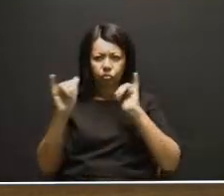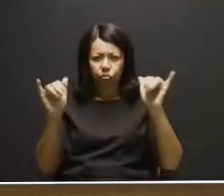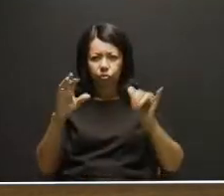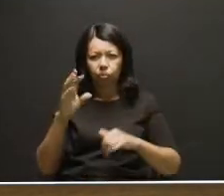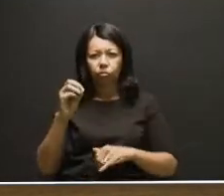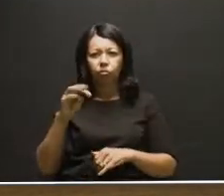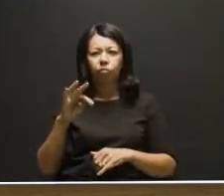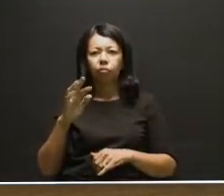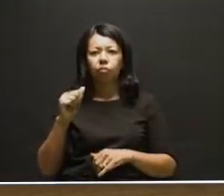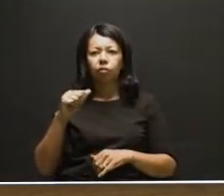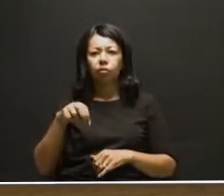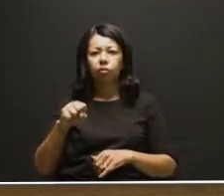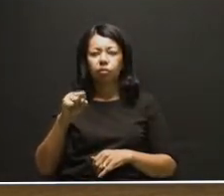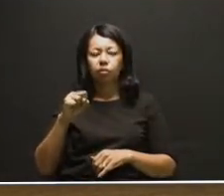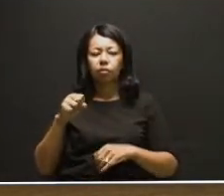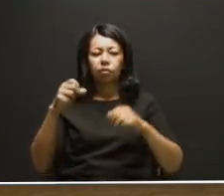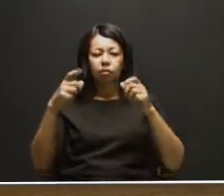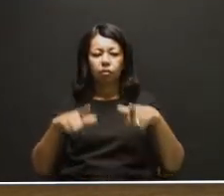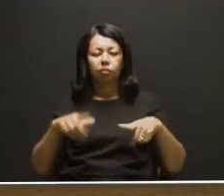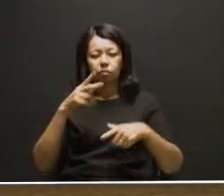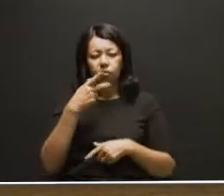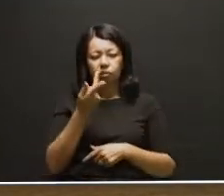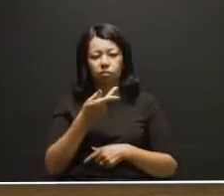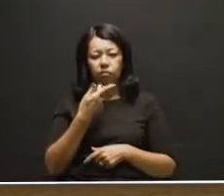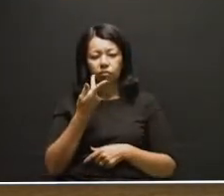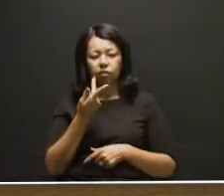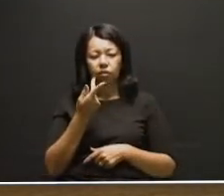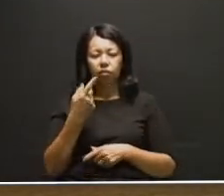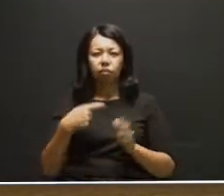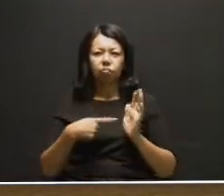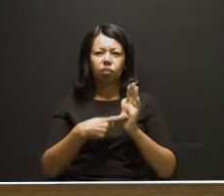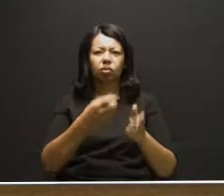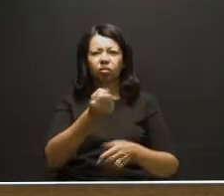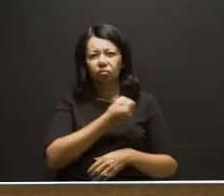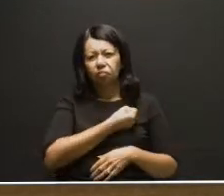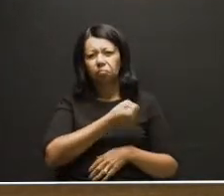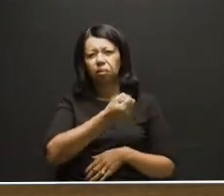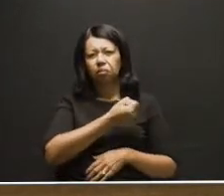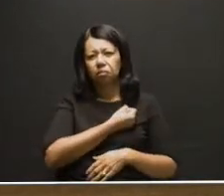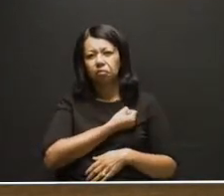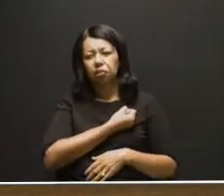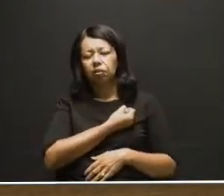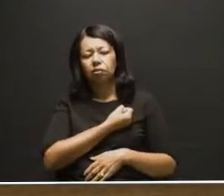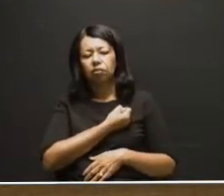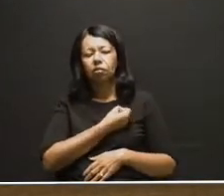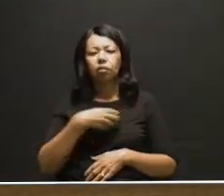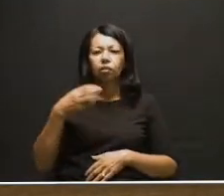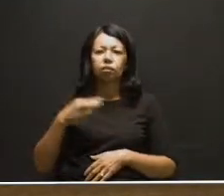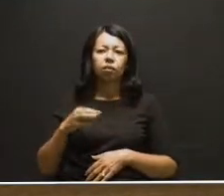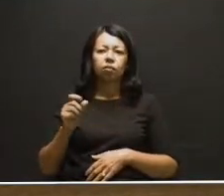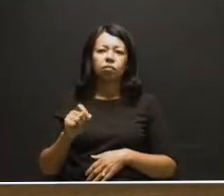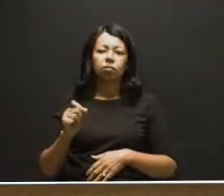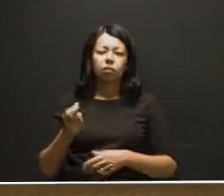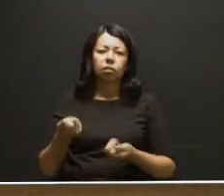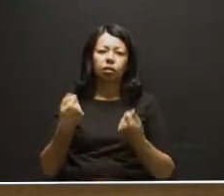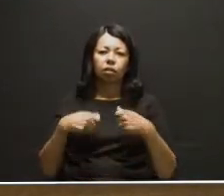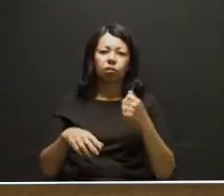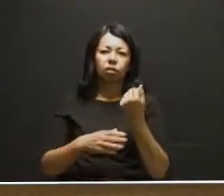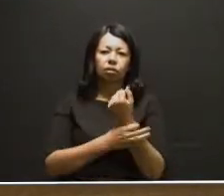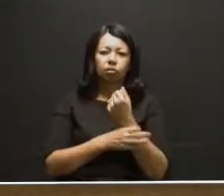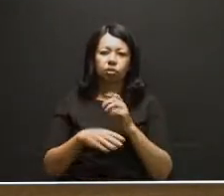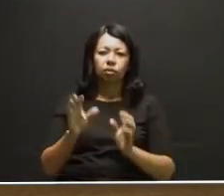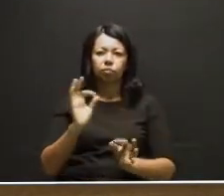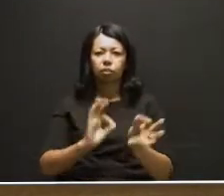contas onde trazem números né é óbvio que isso aqui dá uma garantia esse